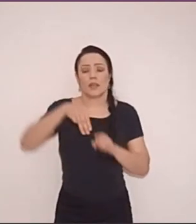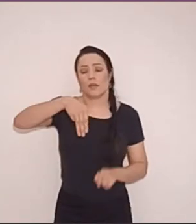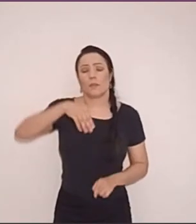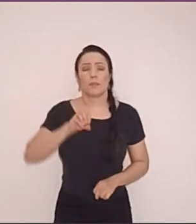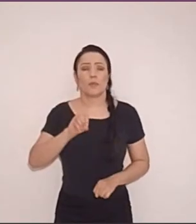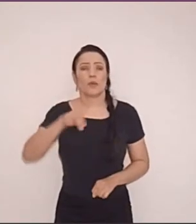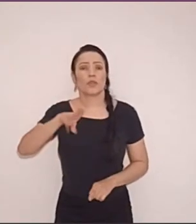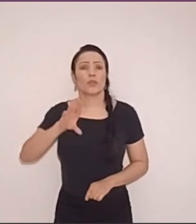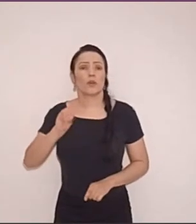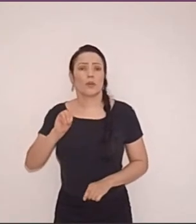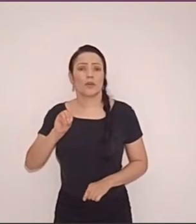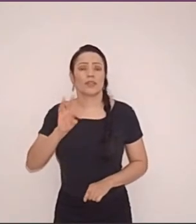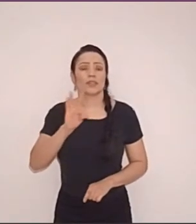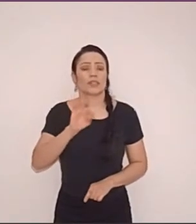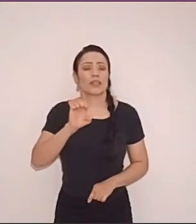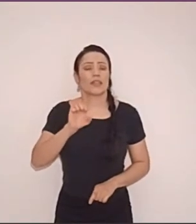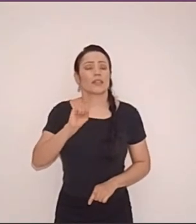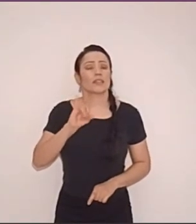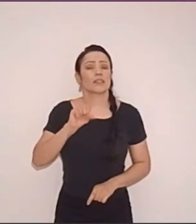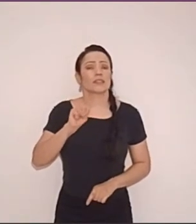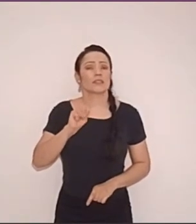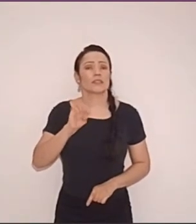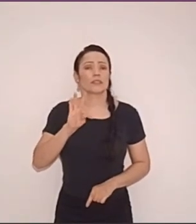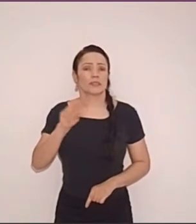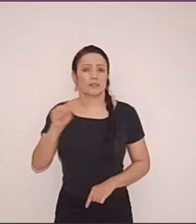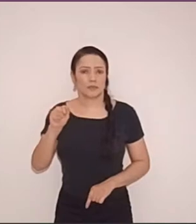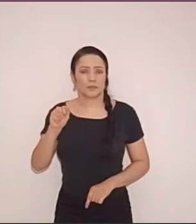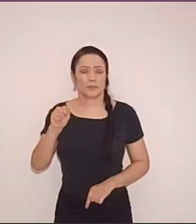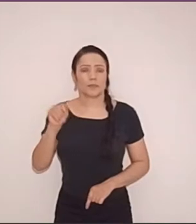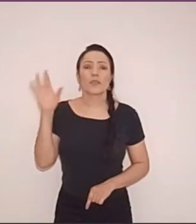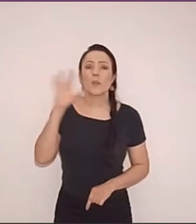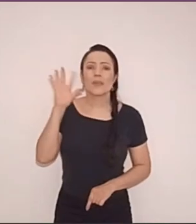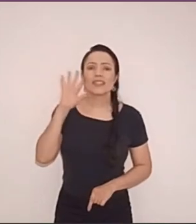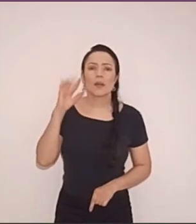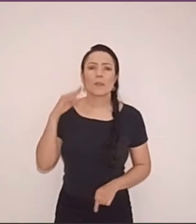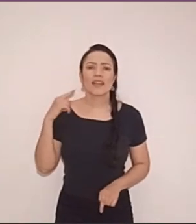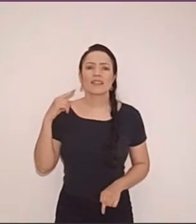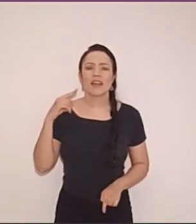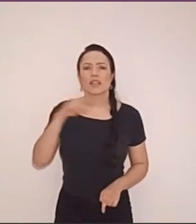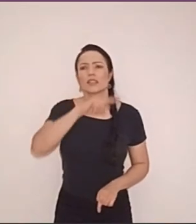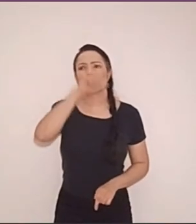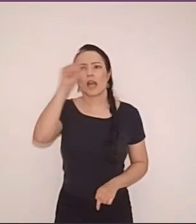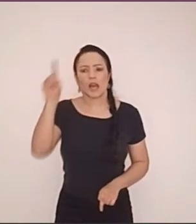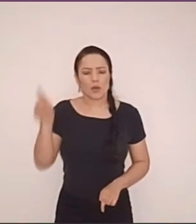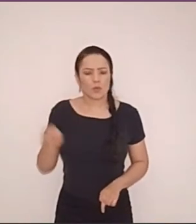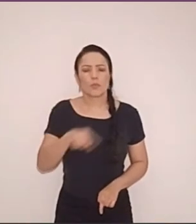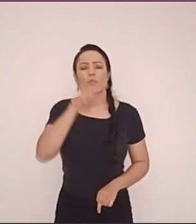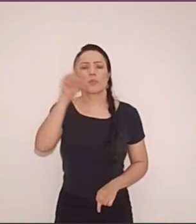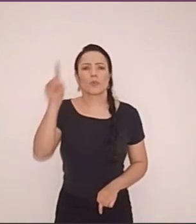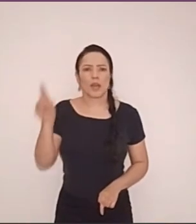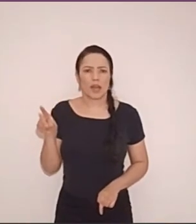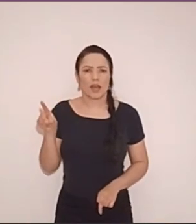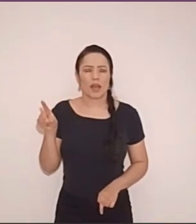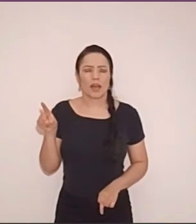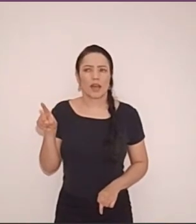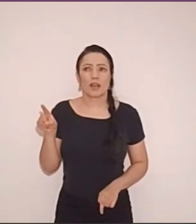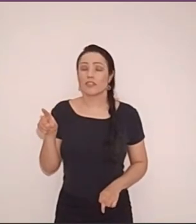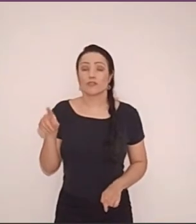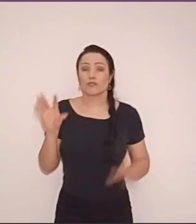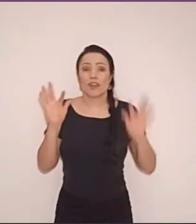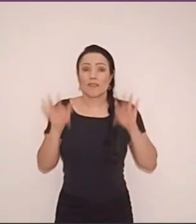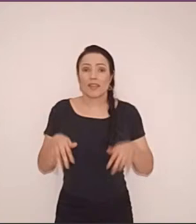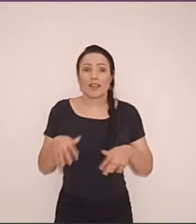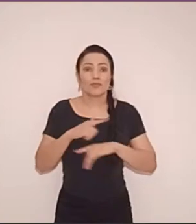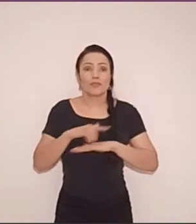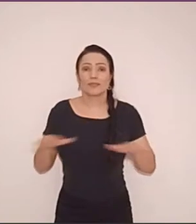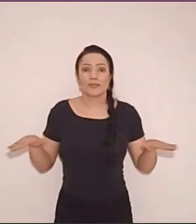outro lado a cabeça pensamento circular Começo Meio Começo esse pensamento que não tem que é o